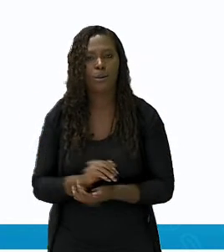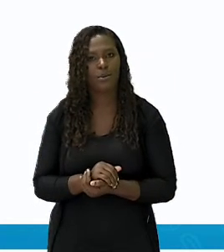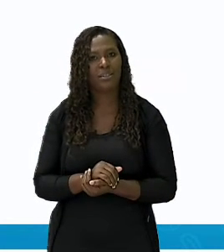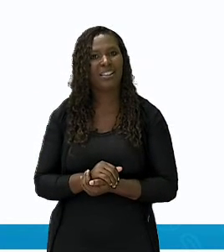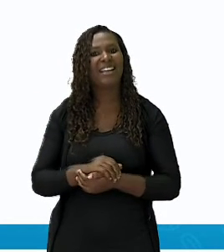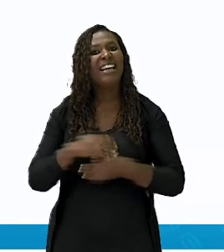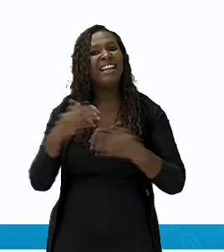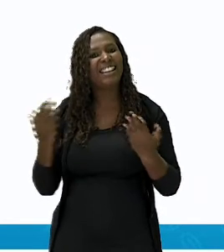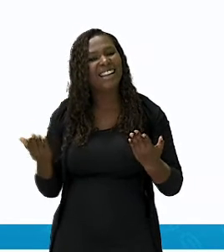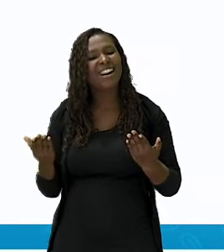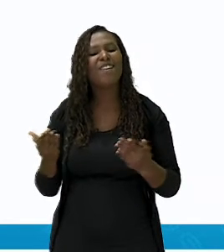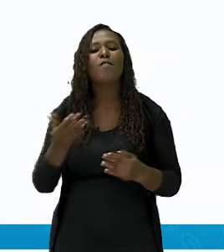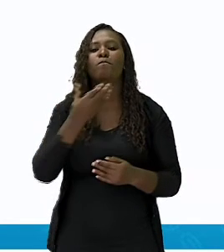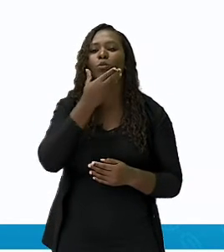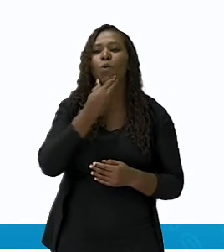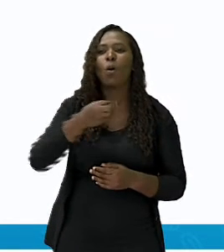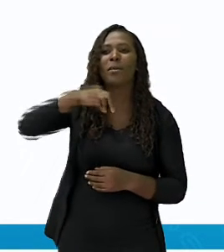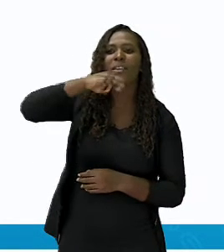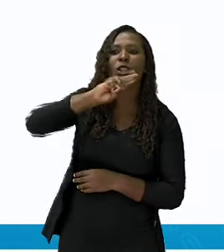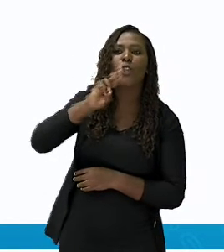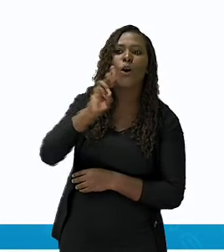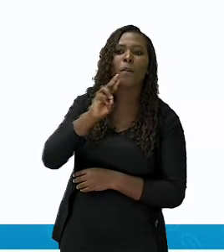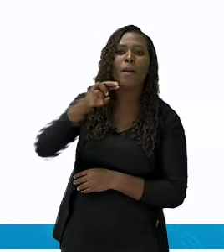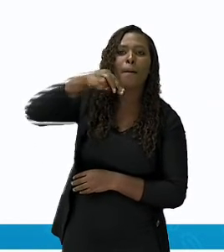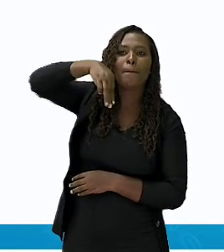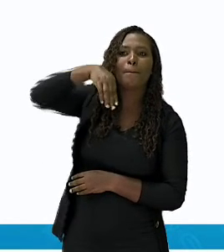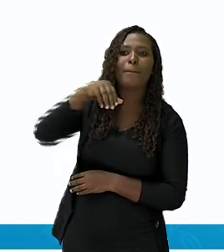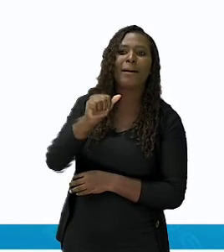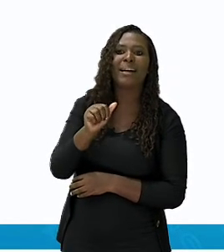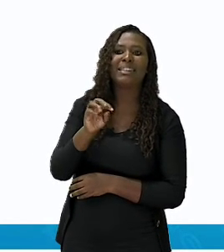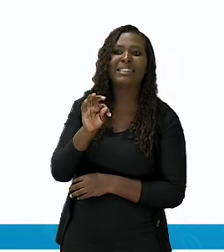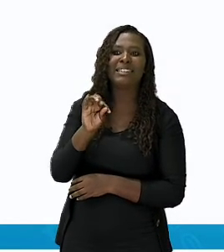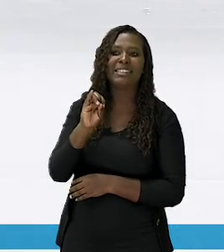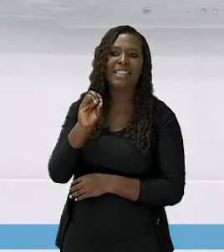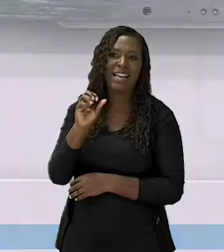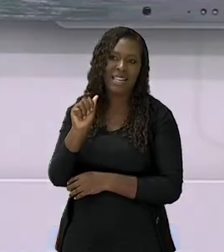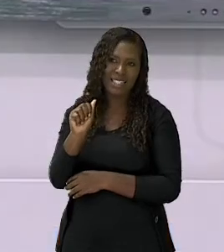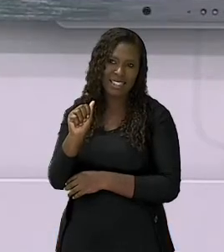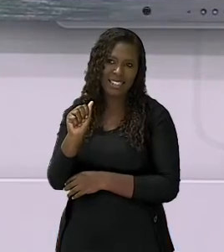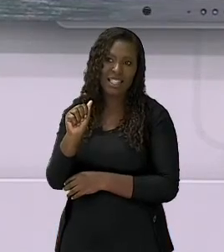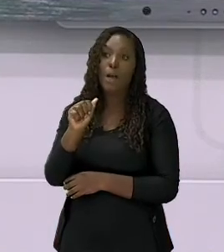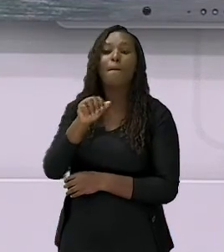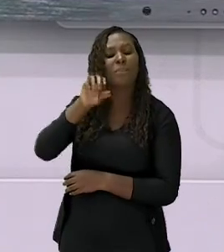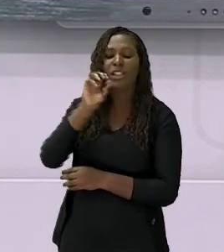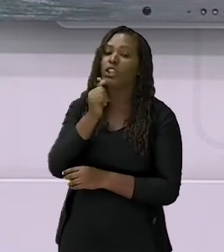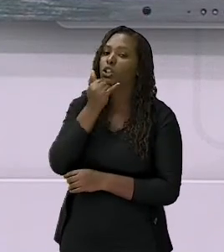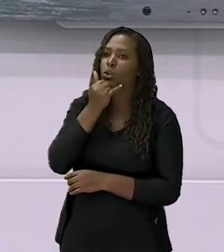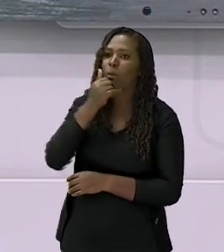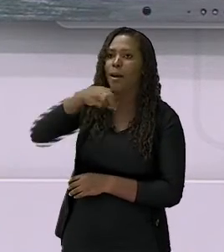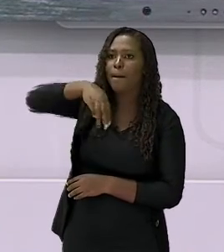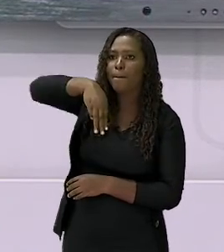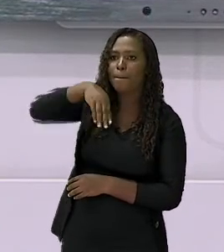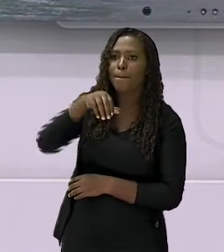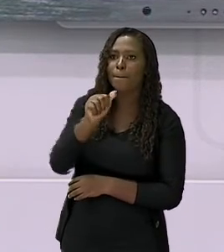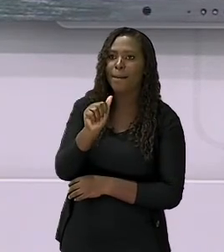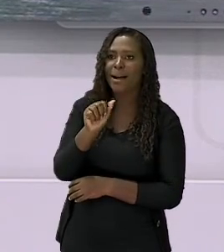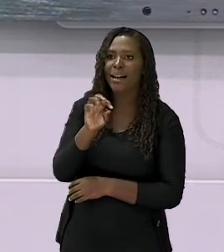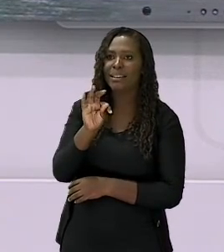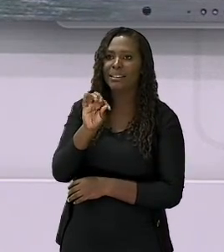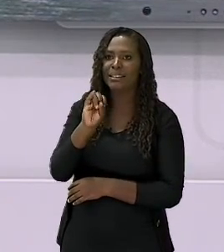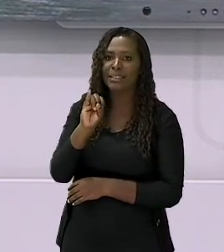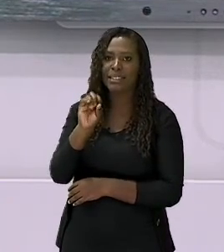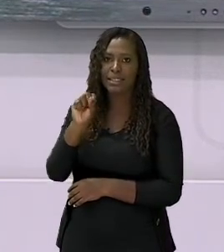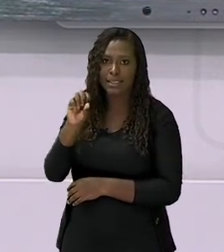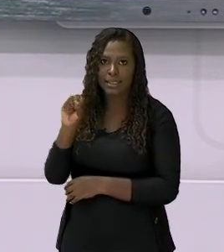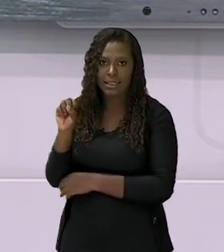Matisse estava batizando essa nova pintura, esse novo estilo artístico, que é o cubismo. Ou